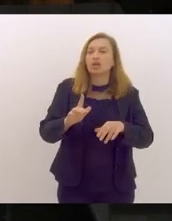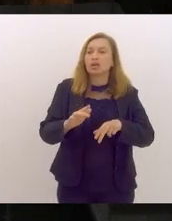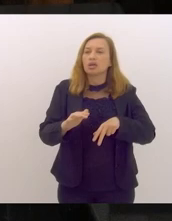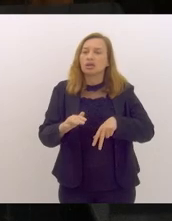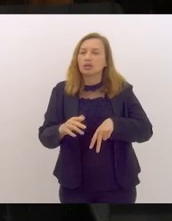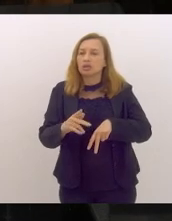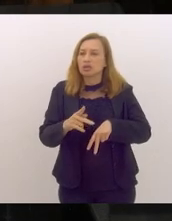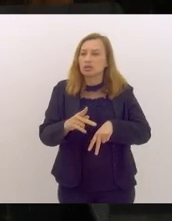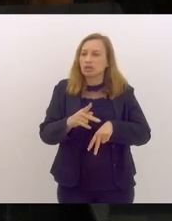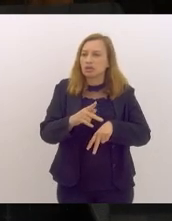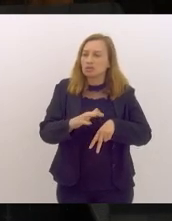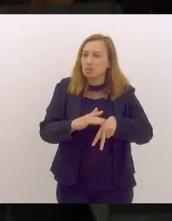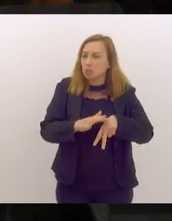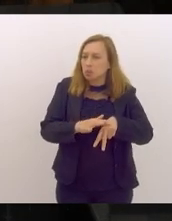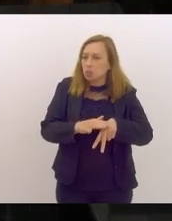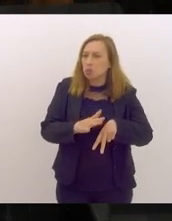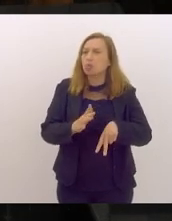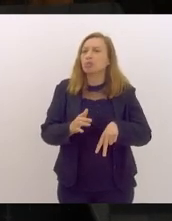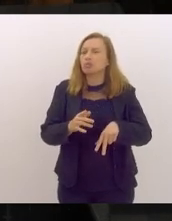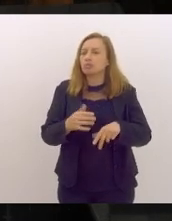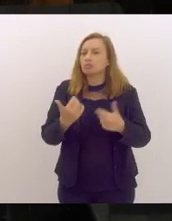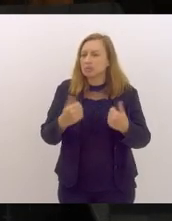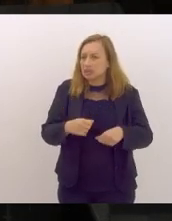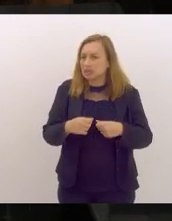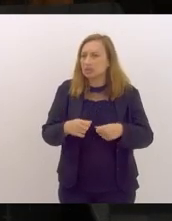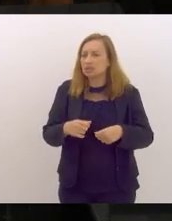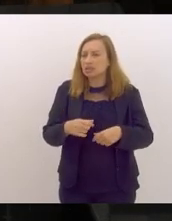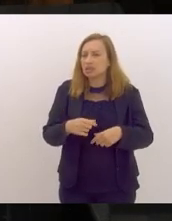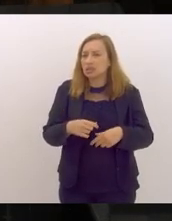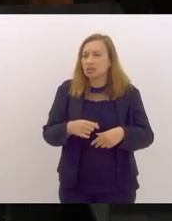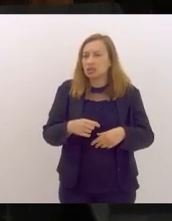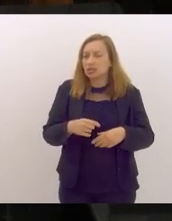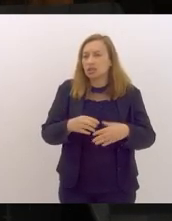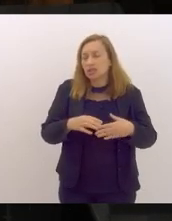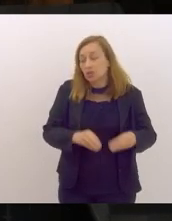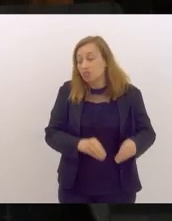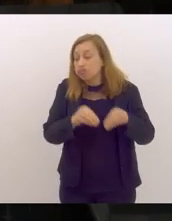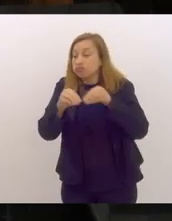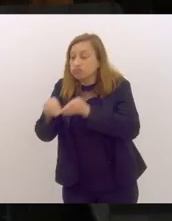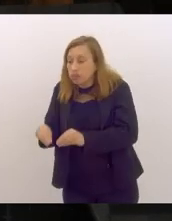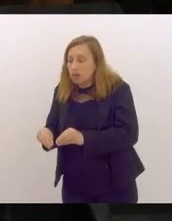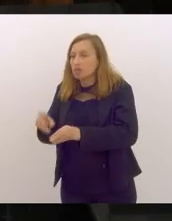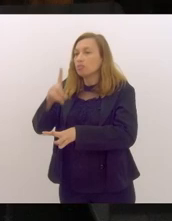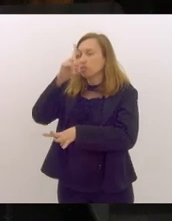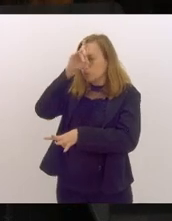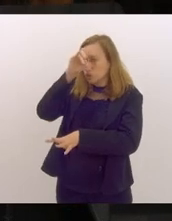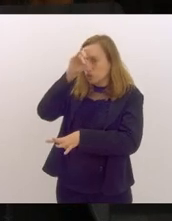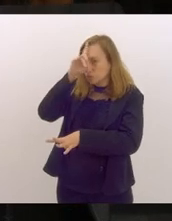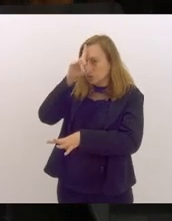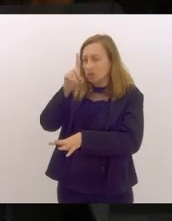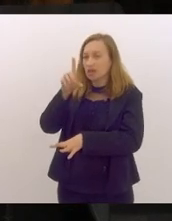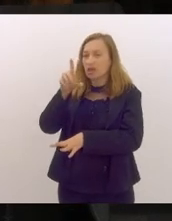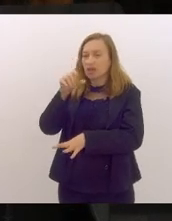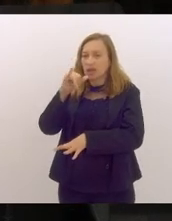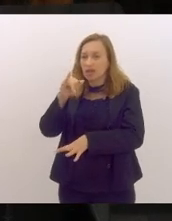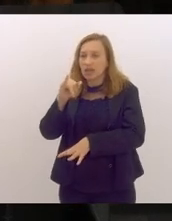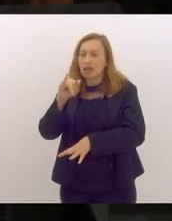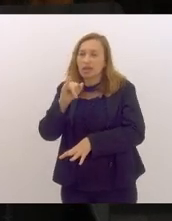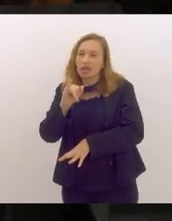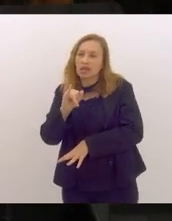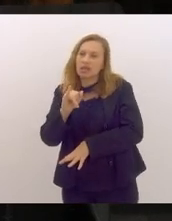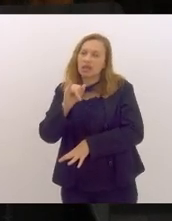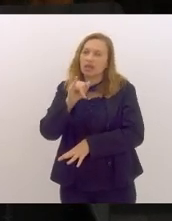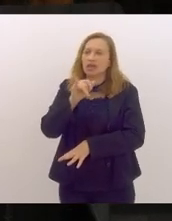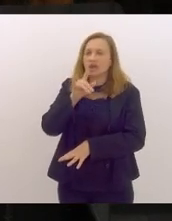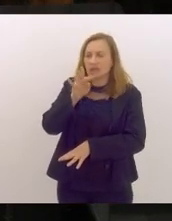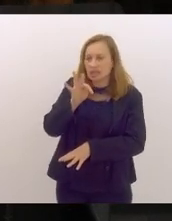maior complexidade acabam tendo que ser, enfim, deslocados para o hospital de Itaperuna, a cerca